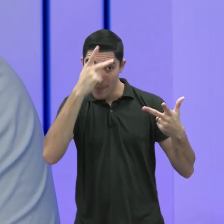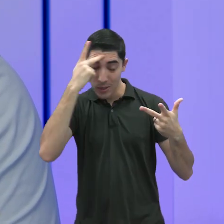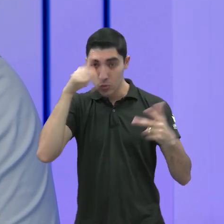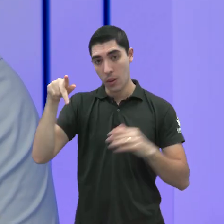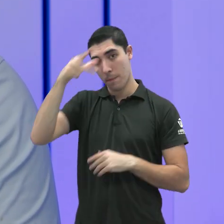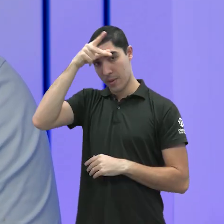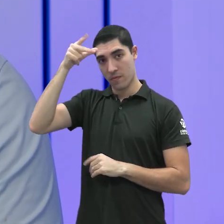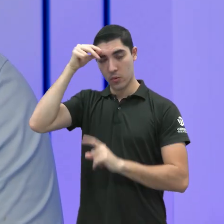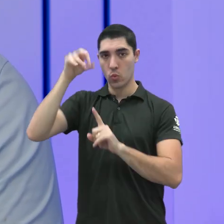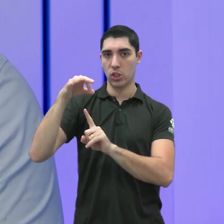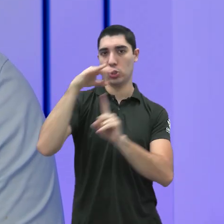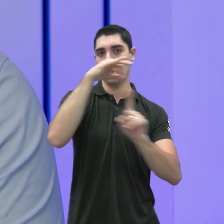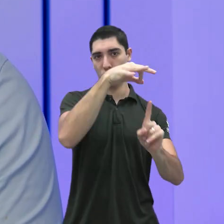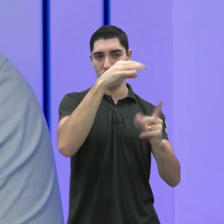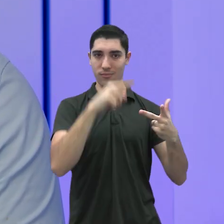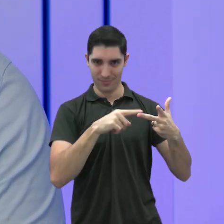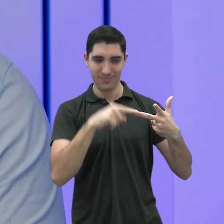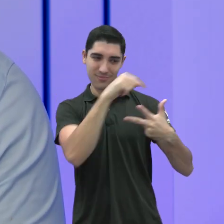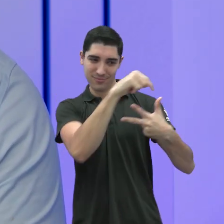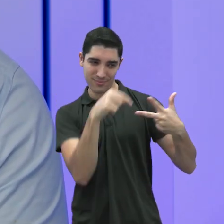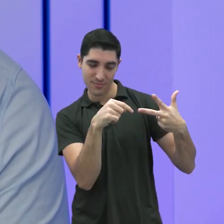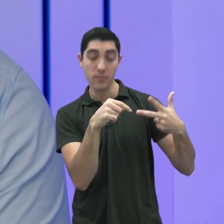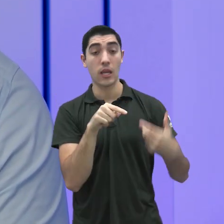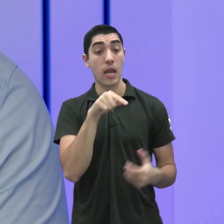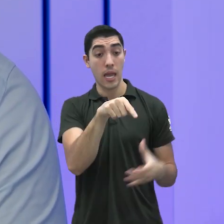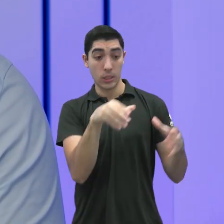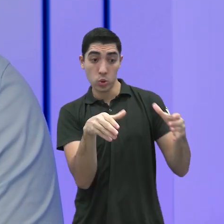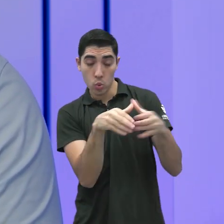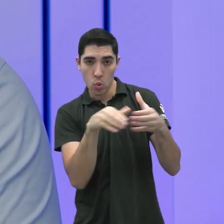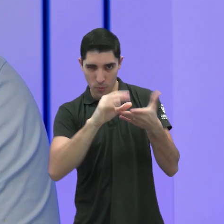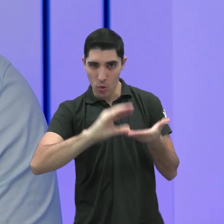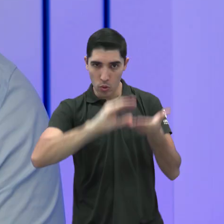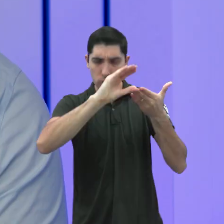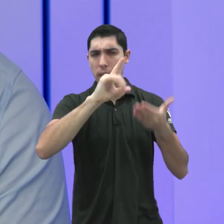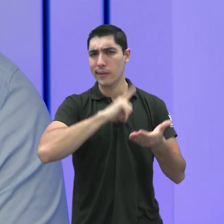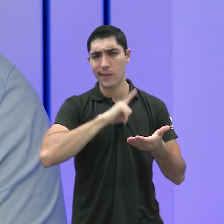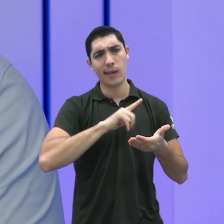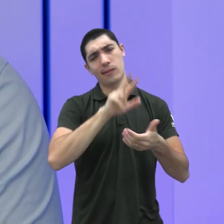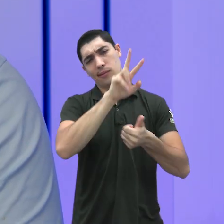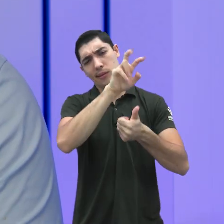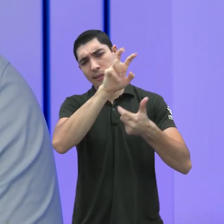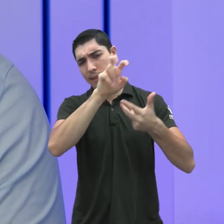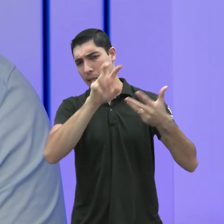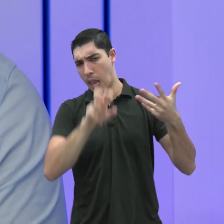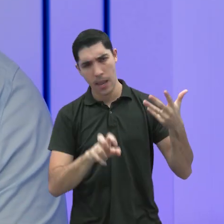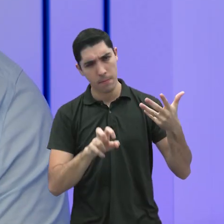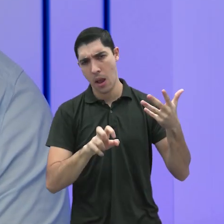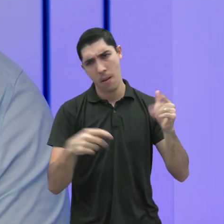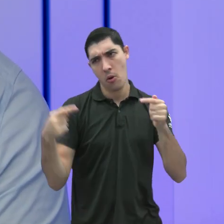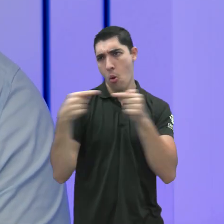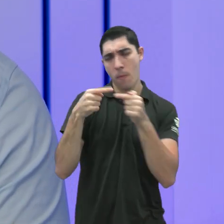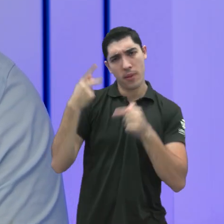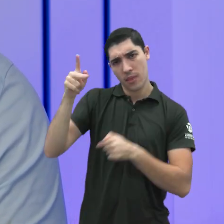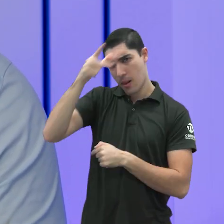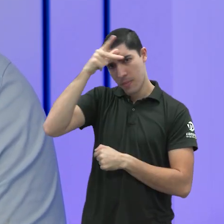Conselho Municipal de Juventude ele tem pautas específicas da prefeitura, em que ela coloca pautas